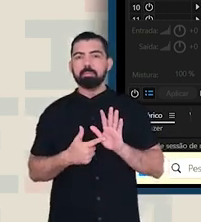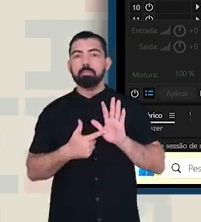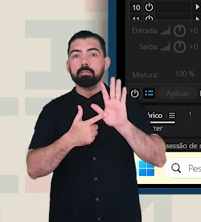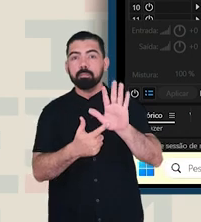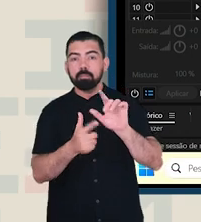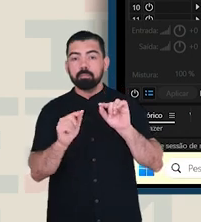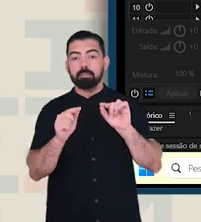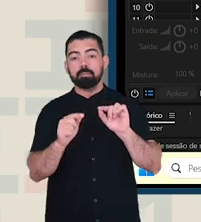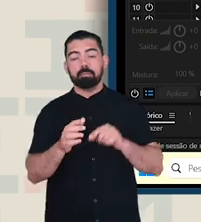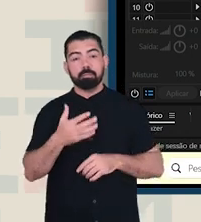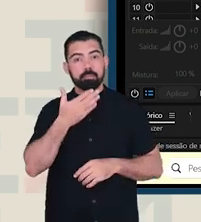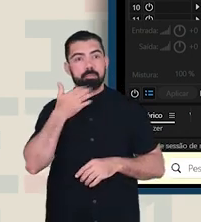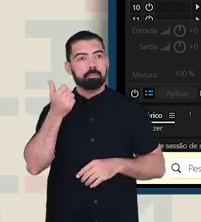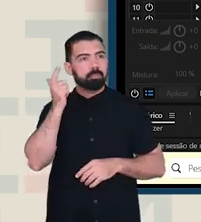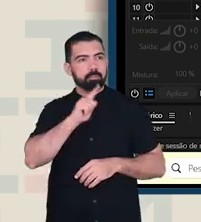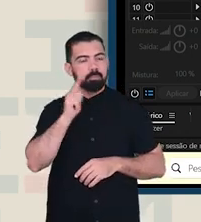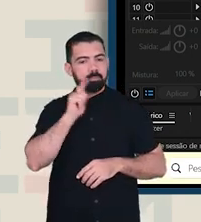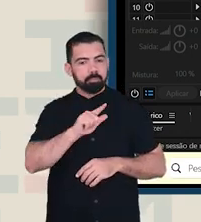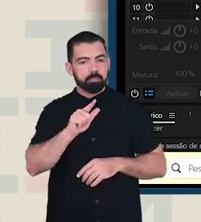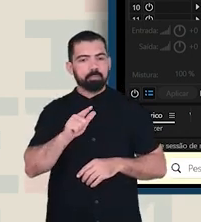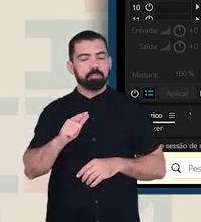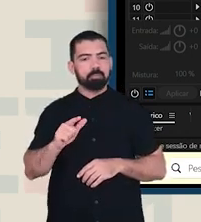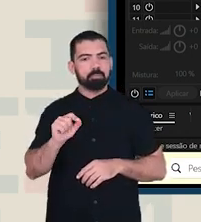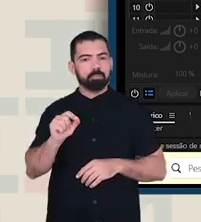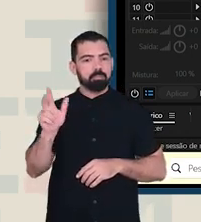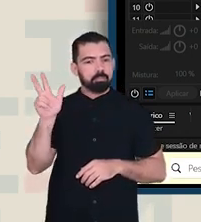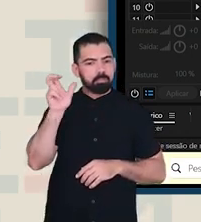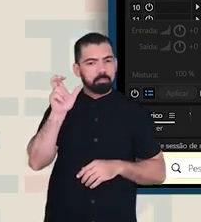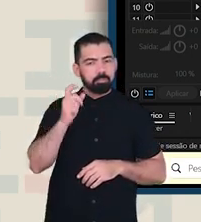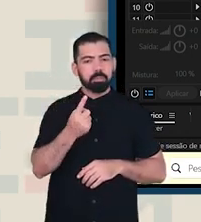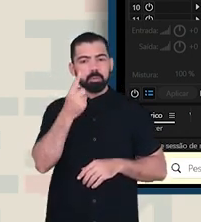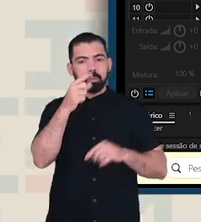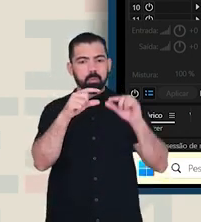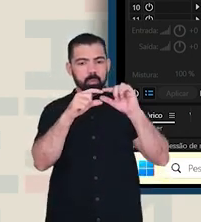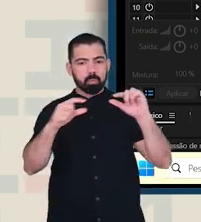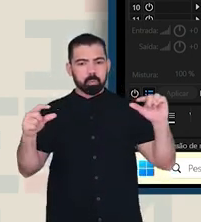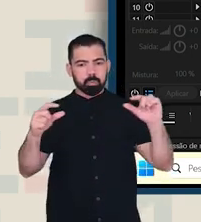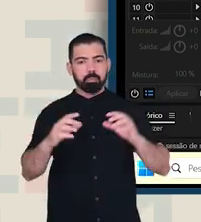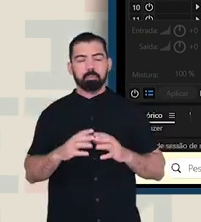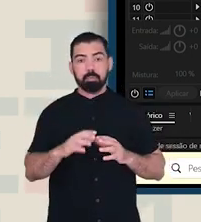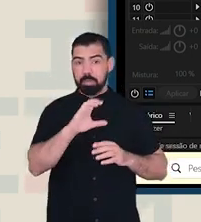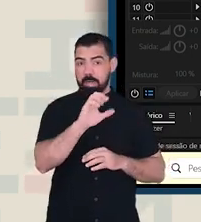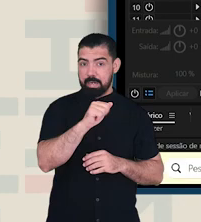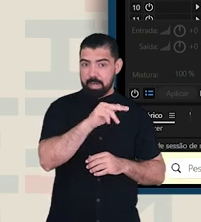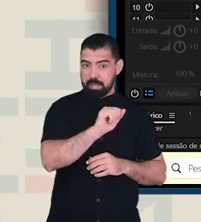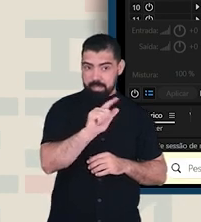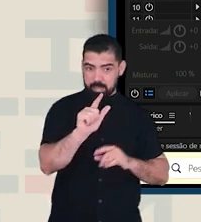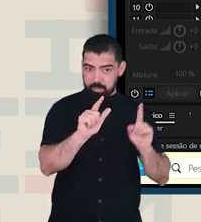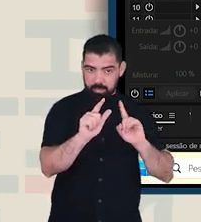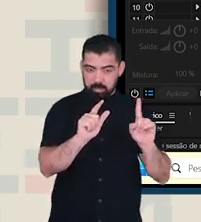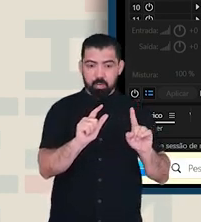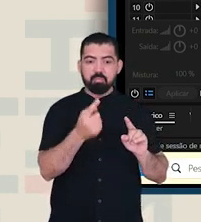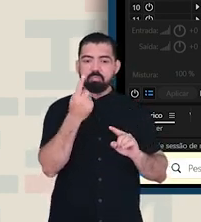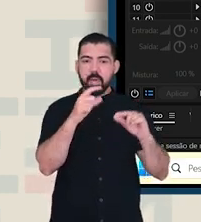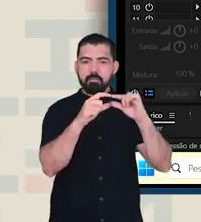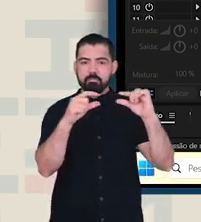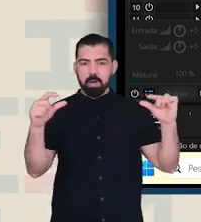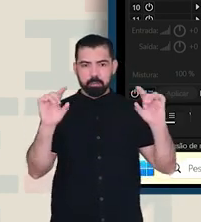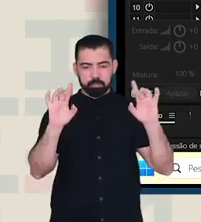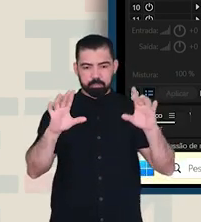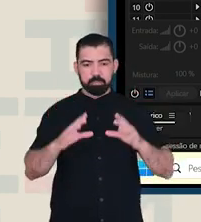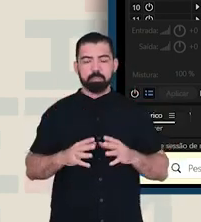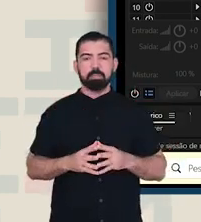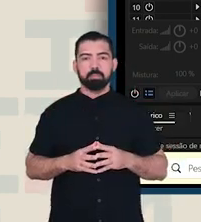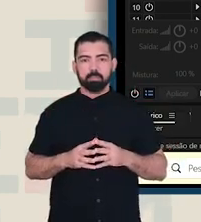apresentar ou me dar a possibilidade de escutar apenas essa faixa. Não o canal, mas o clipe, a faixa,